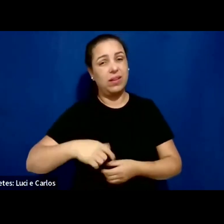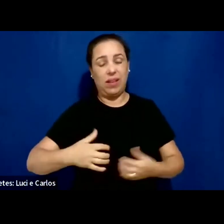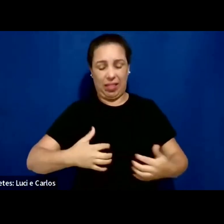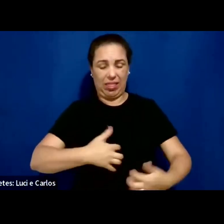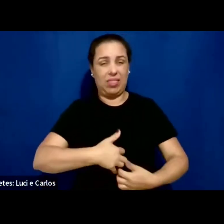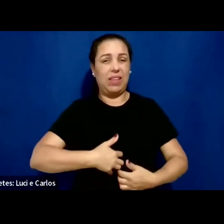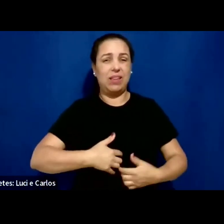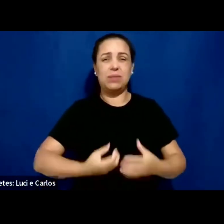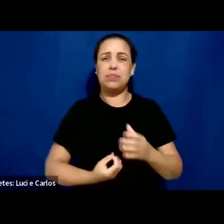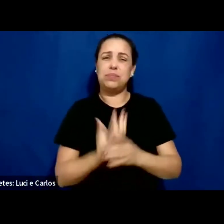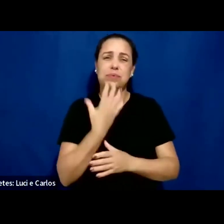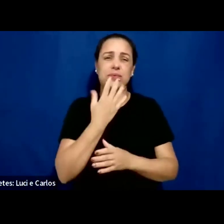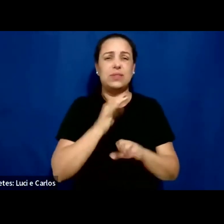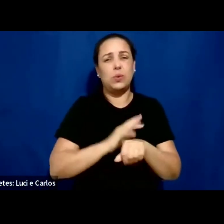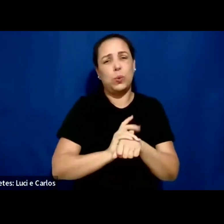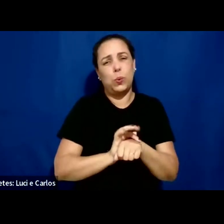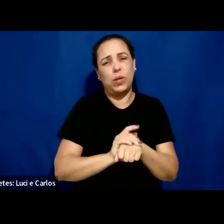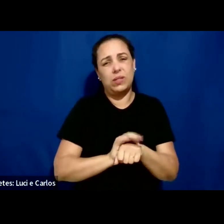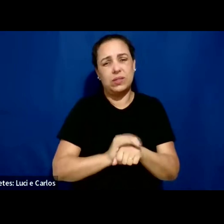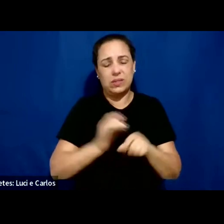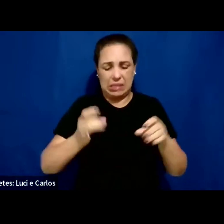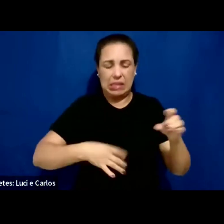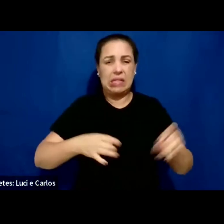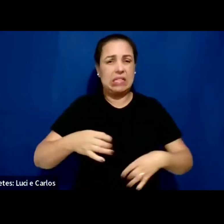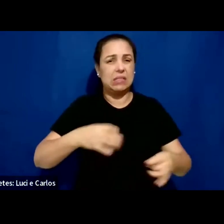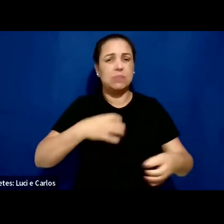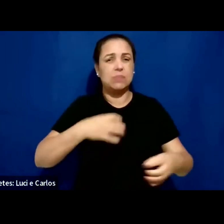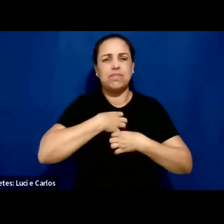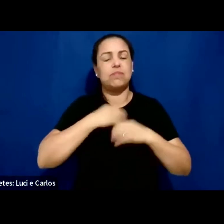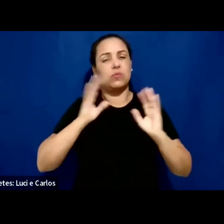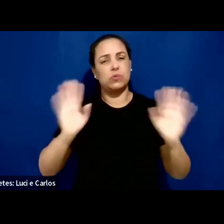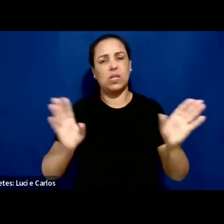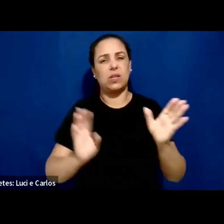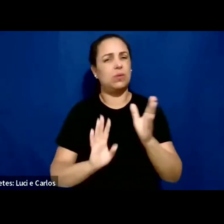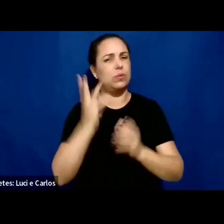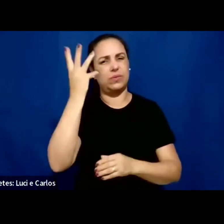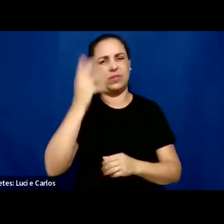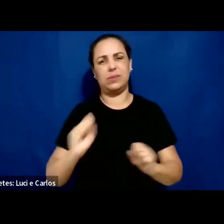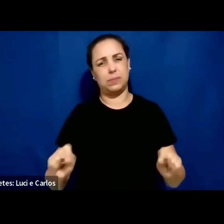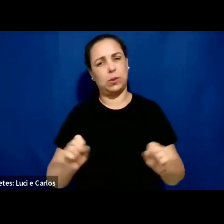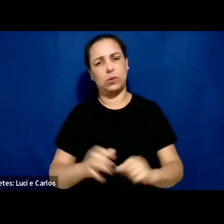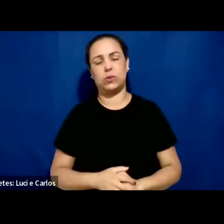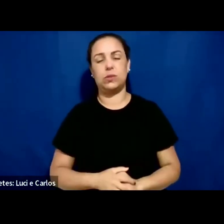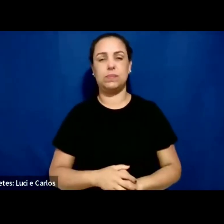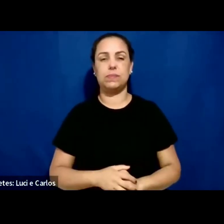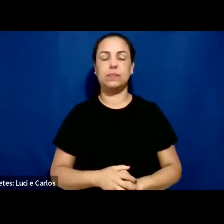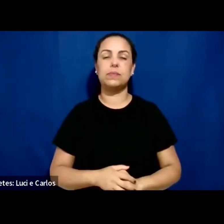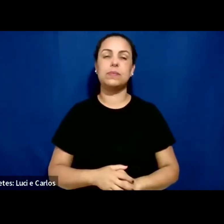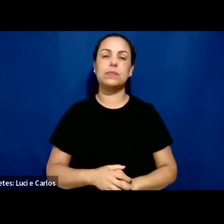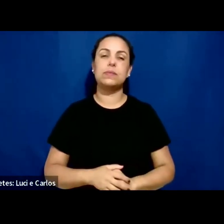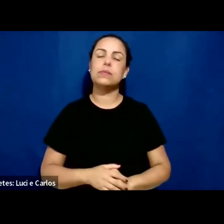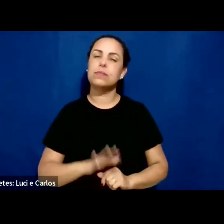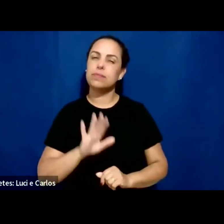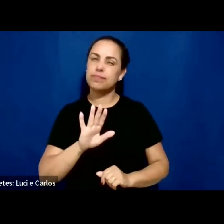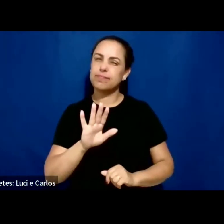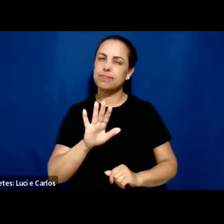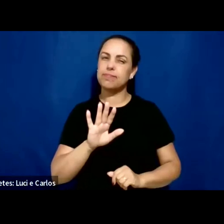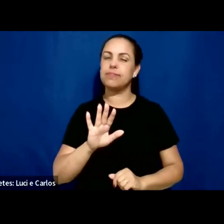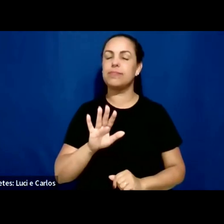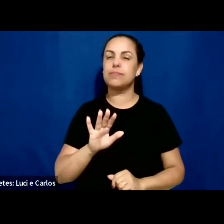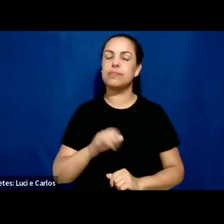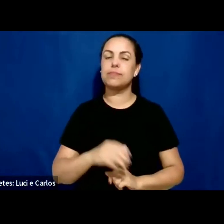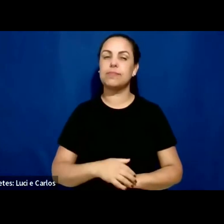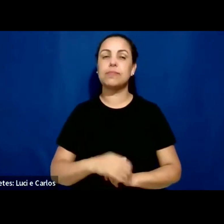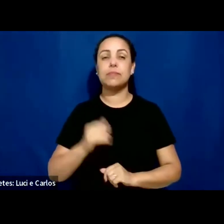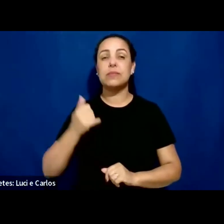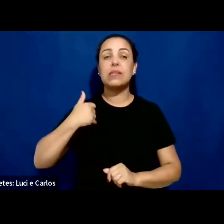mobilidade e as doenças vão aparecendo. Mas não é só. Para ficar bem claro, depois